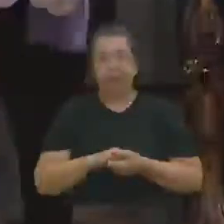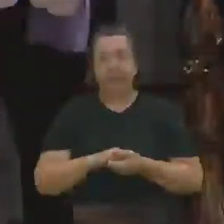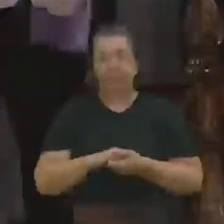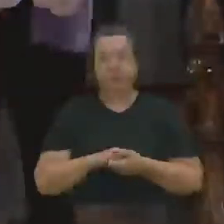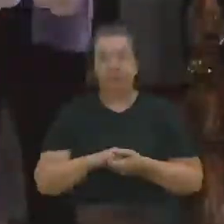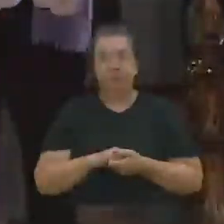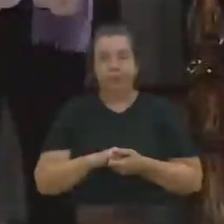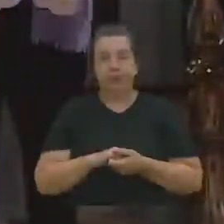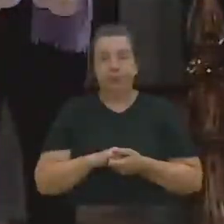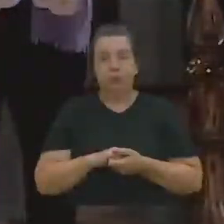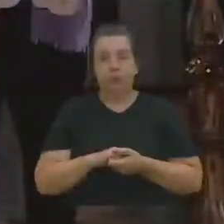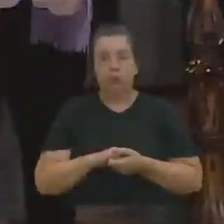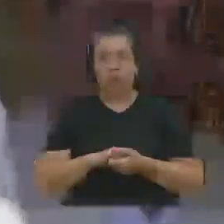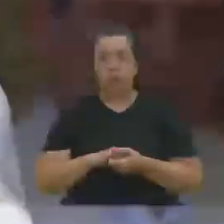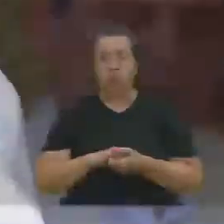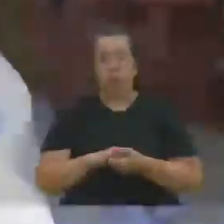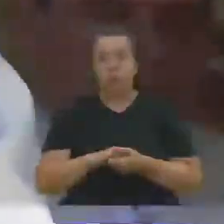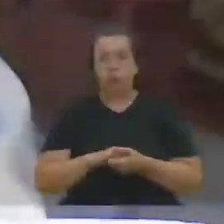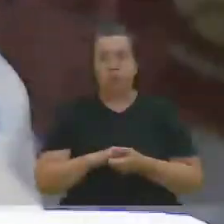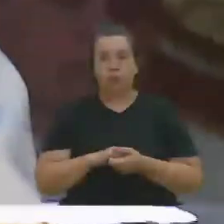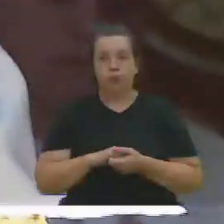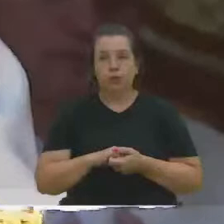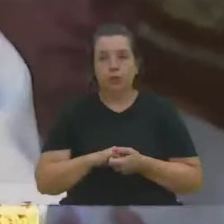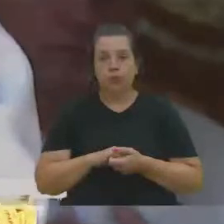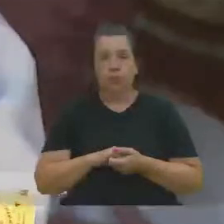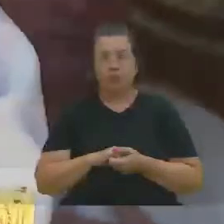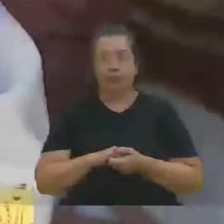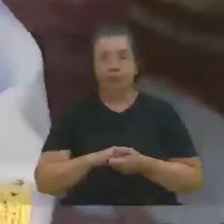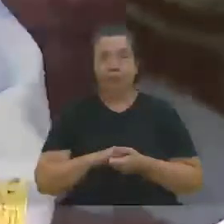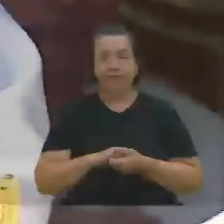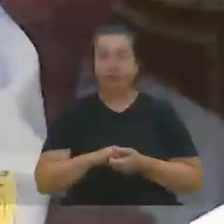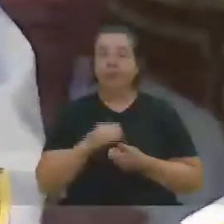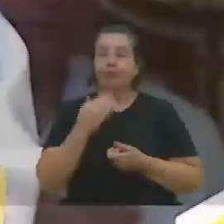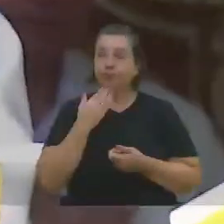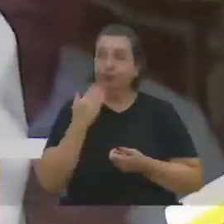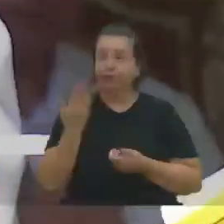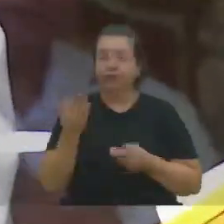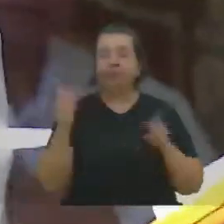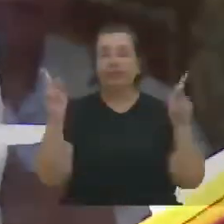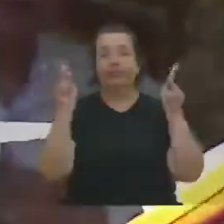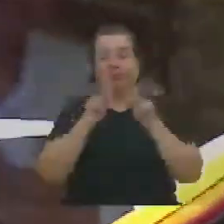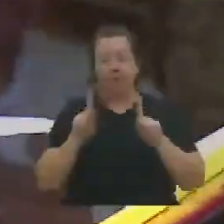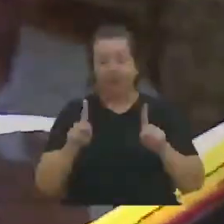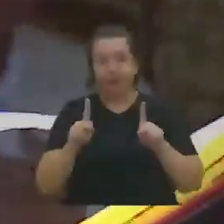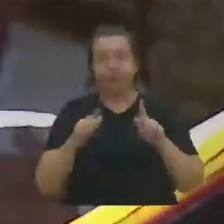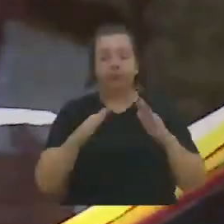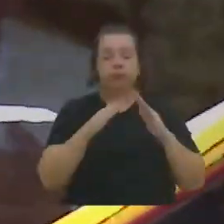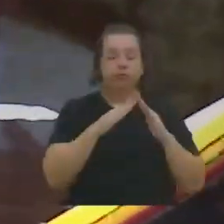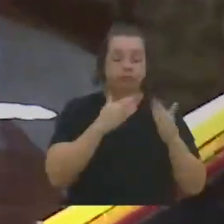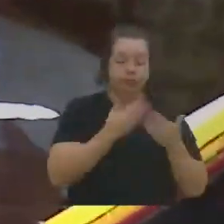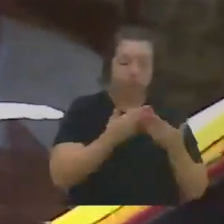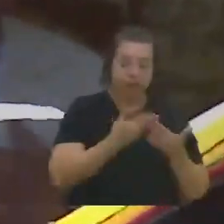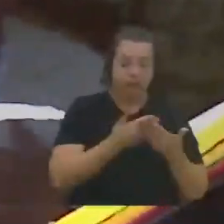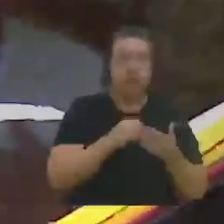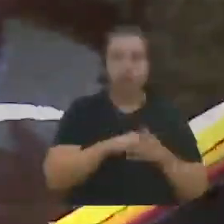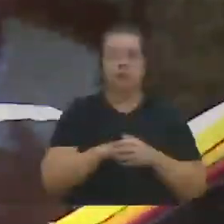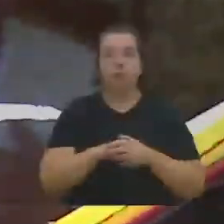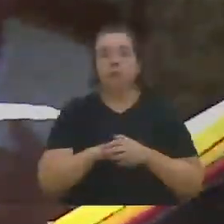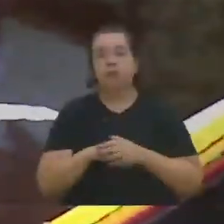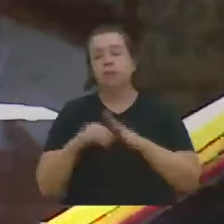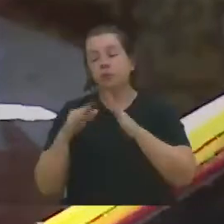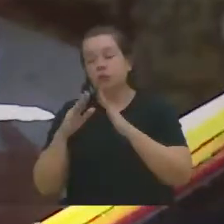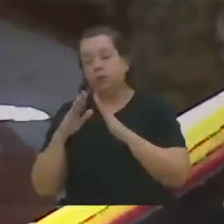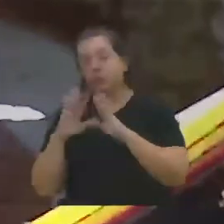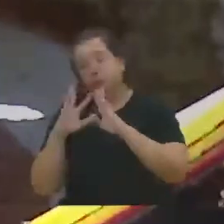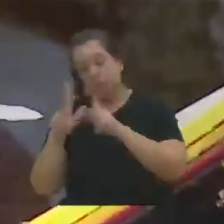Você que está nos acompanhando de casa, peçamos a paz nas escolas, nos